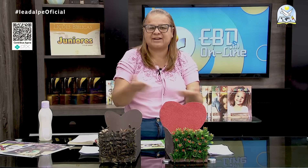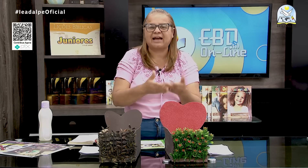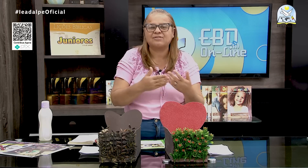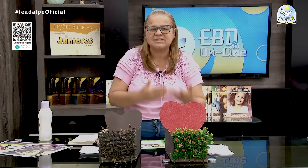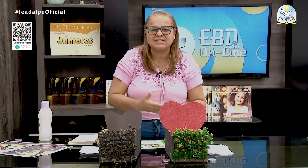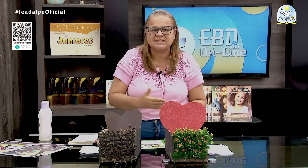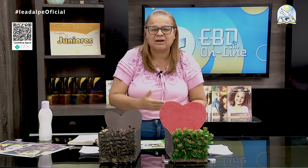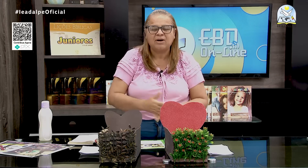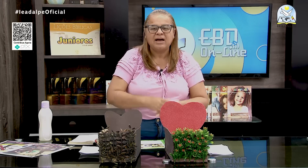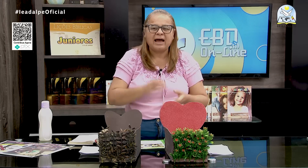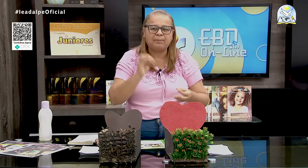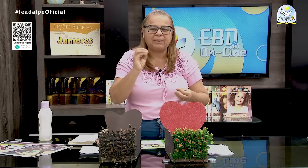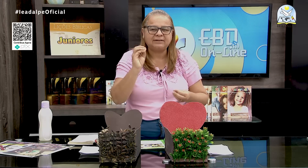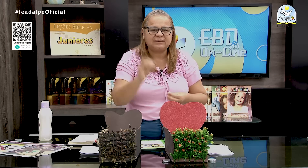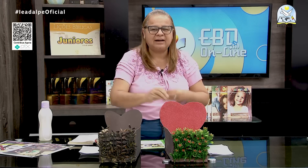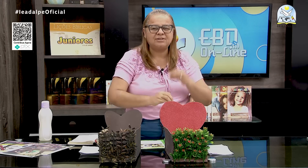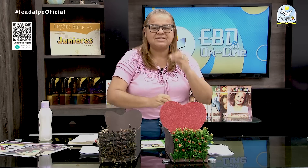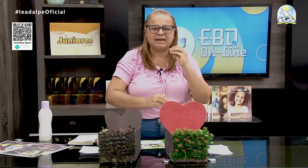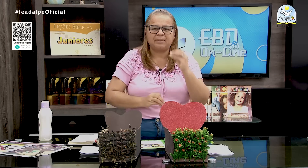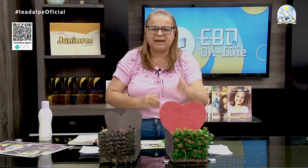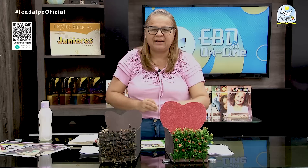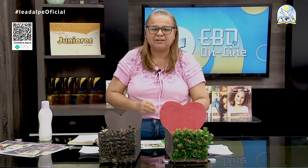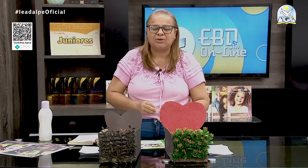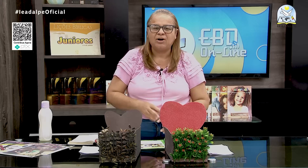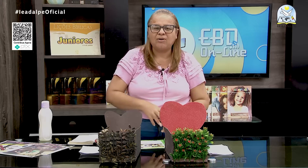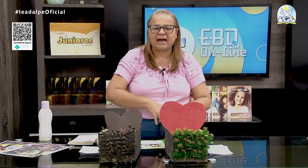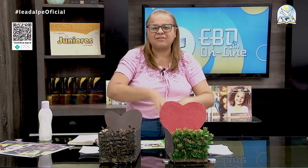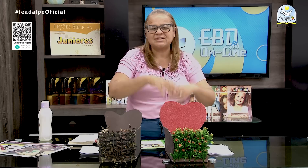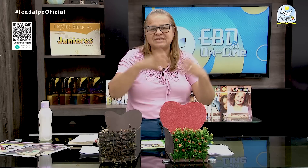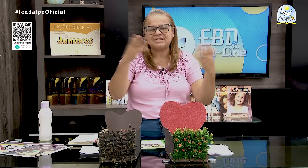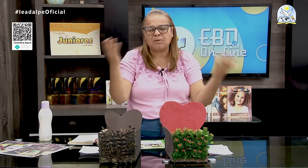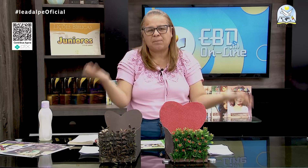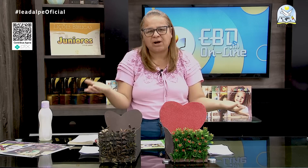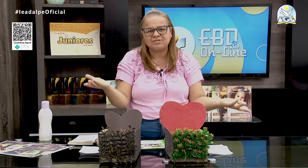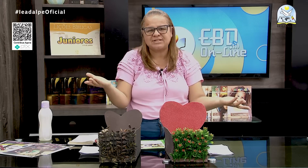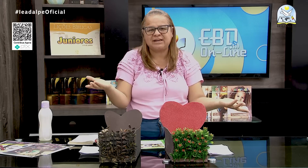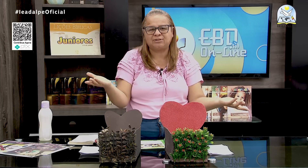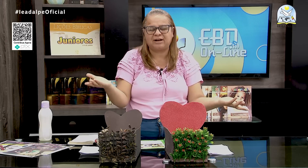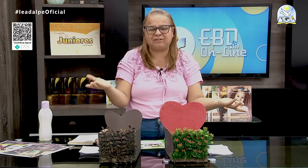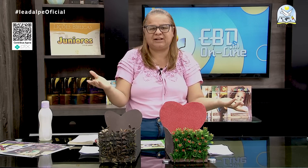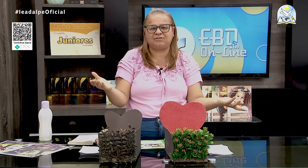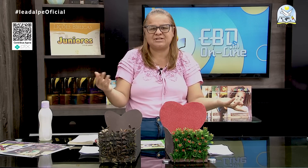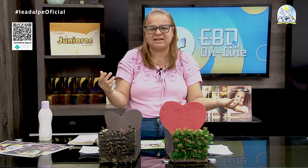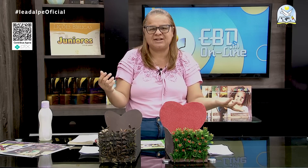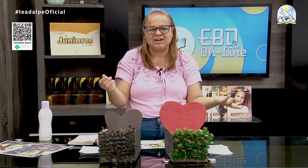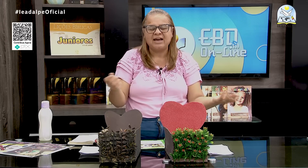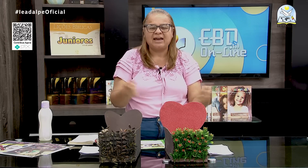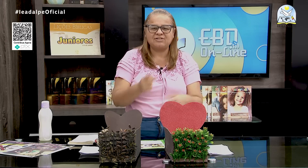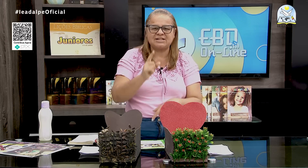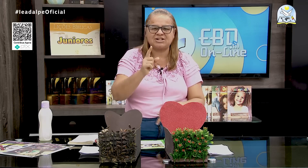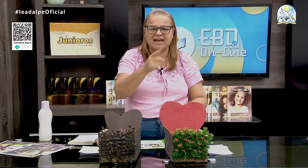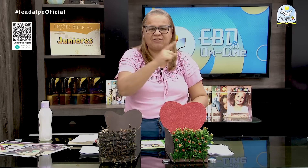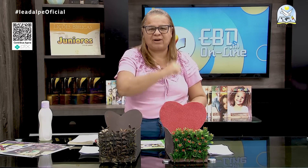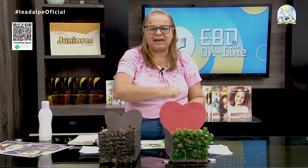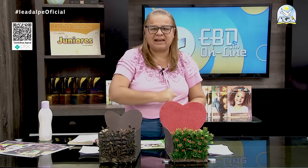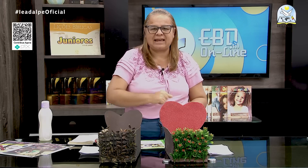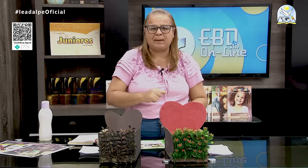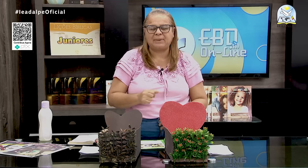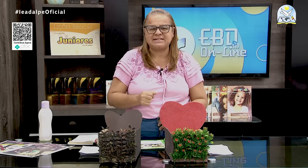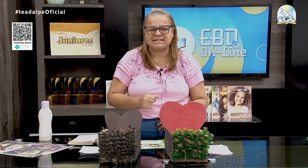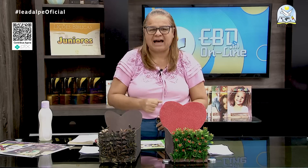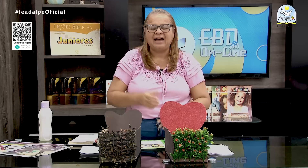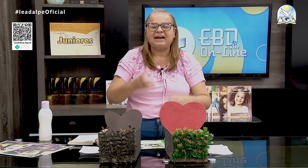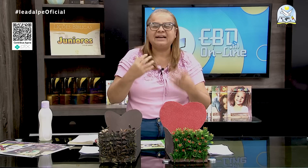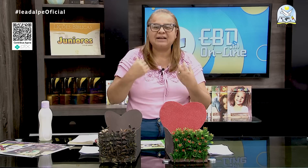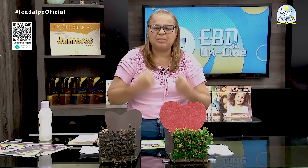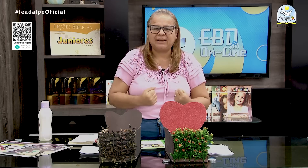vocês o que é que vocês estão é plantando Semeando o que é que vocês estão produzindo na vida de vocês e Vocês levam a ele